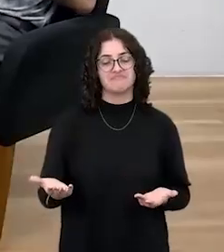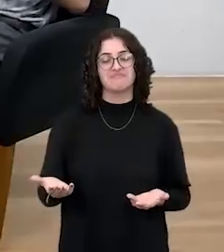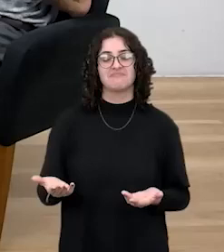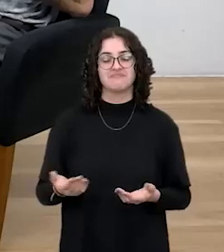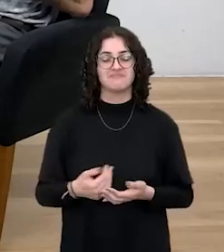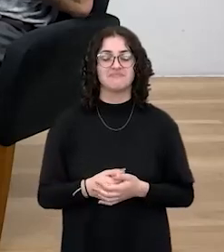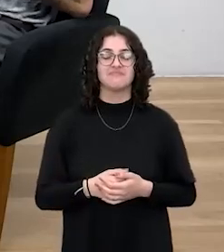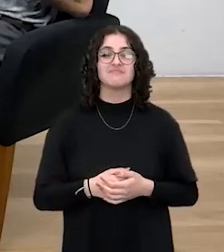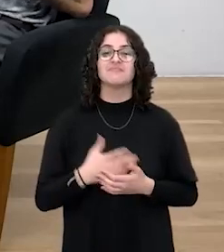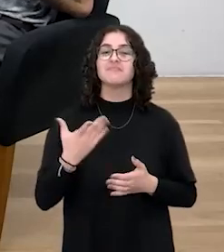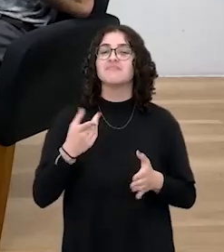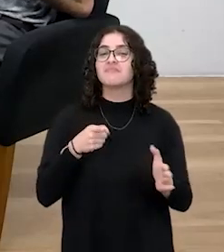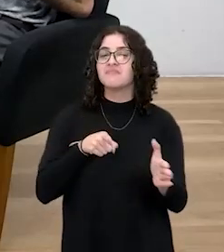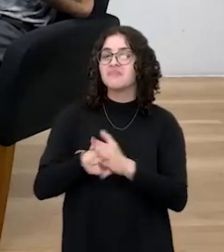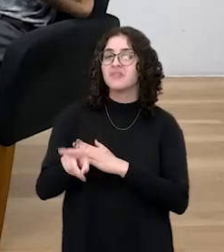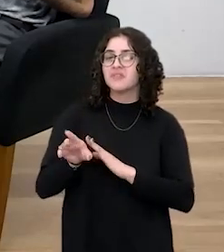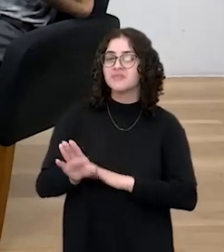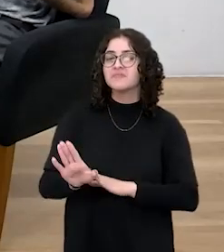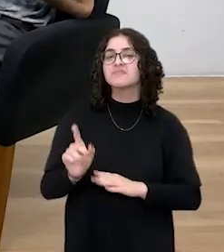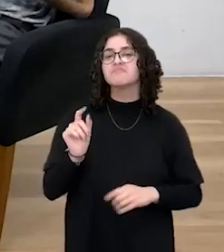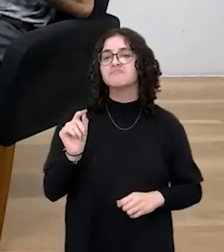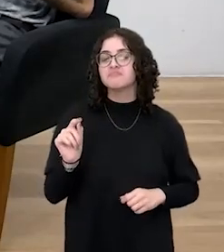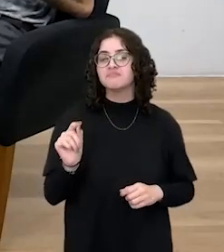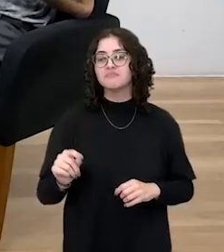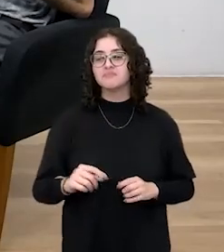Deixa eu te fazer uma pergunta assim logo de cara.